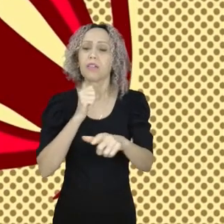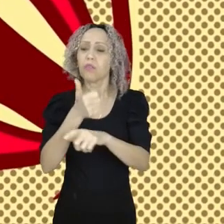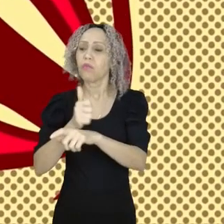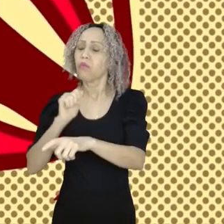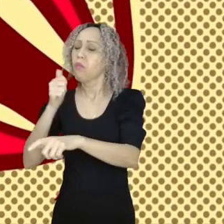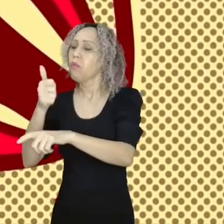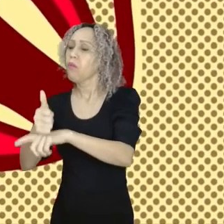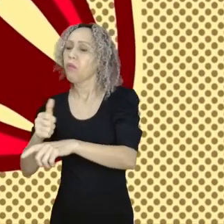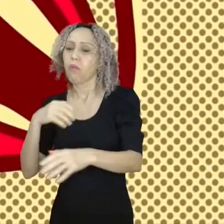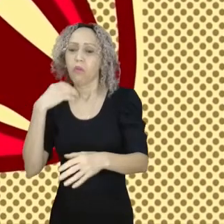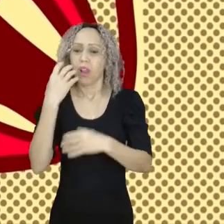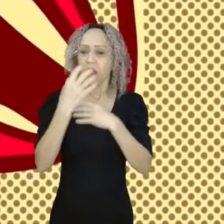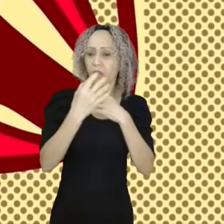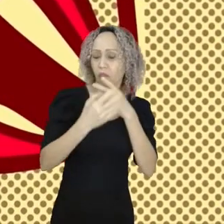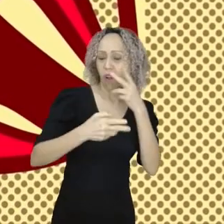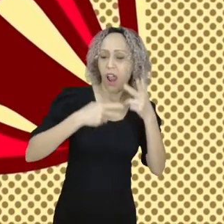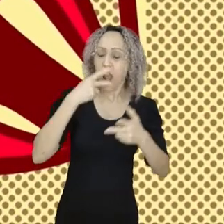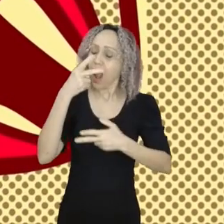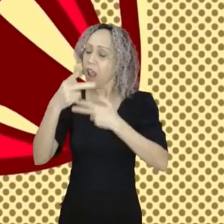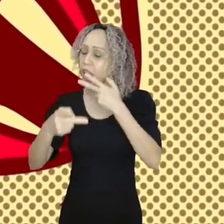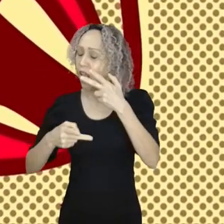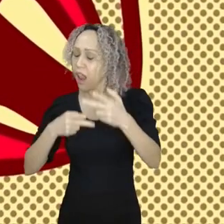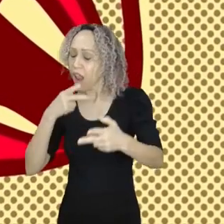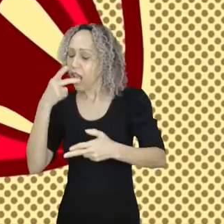agora eu vou falar.